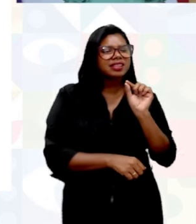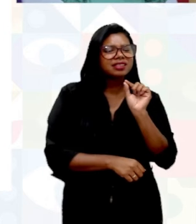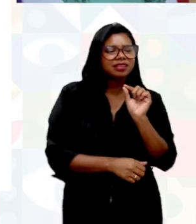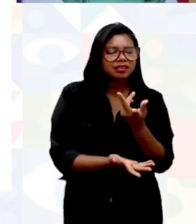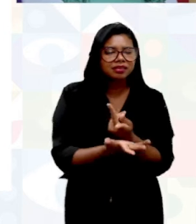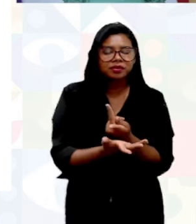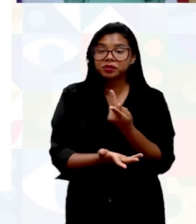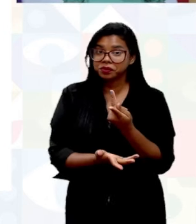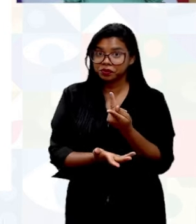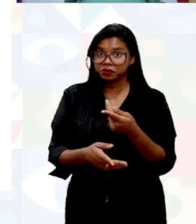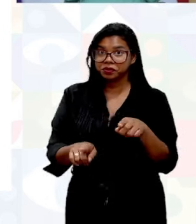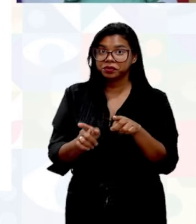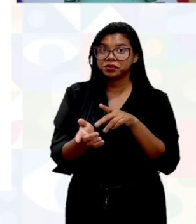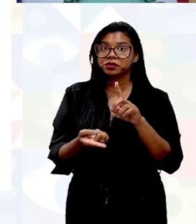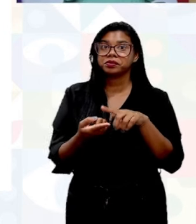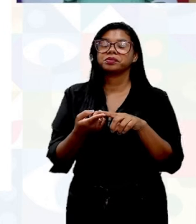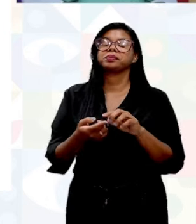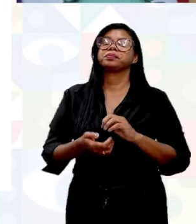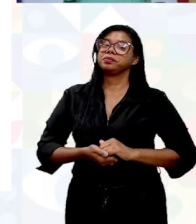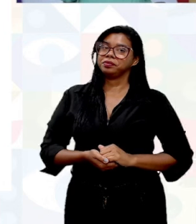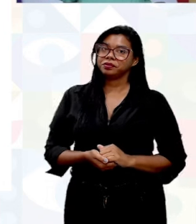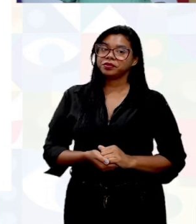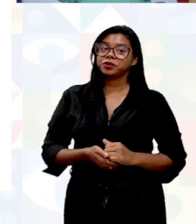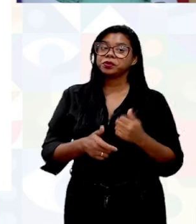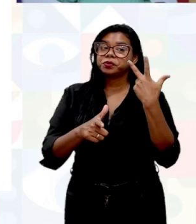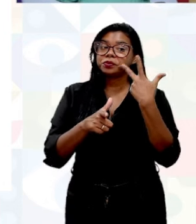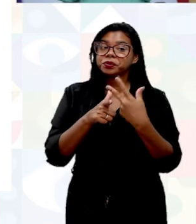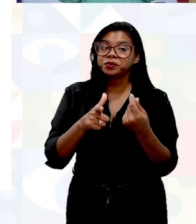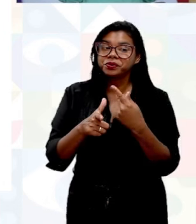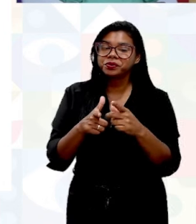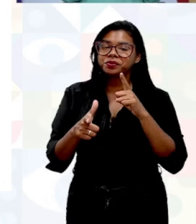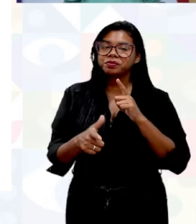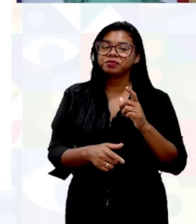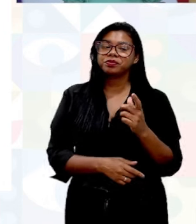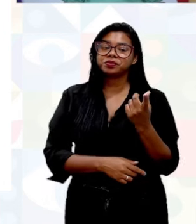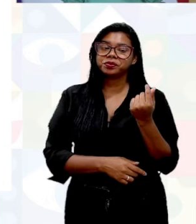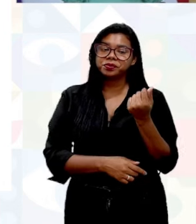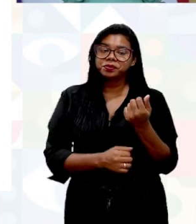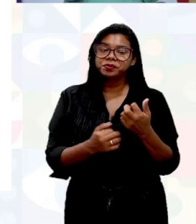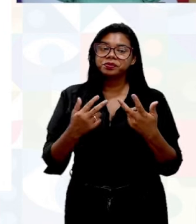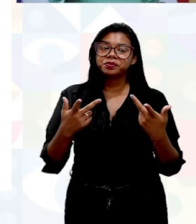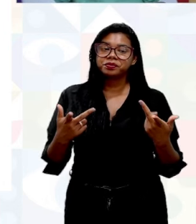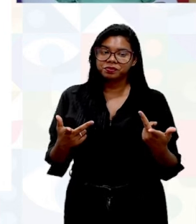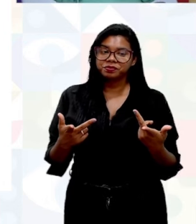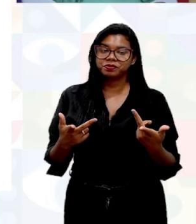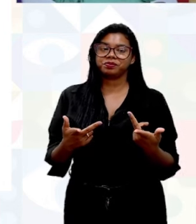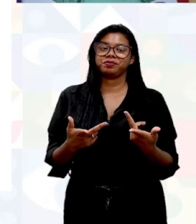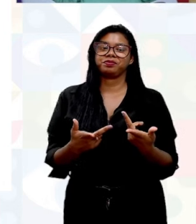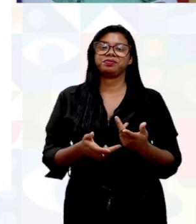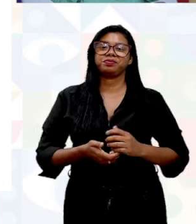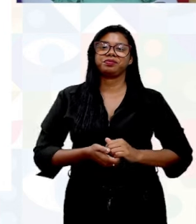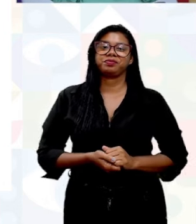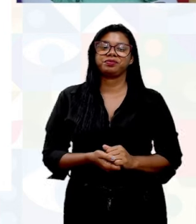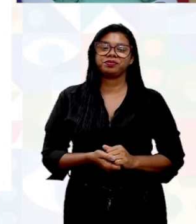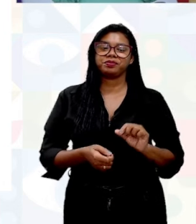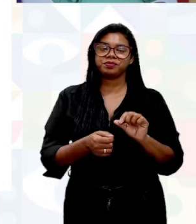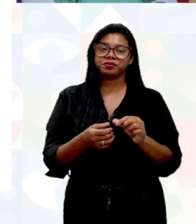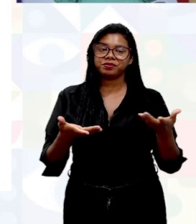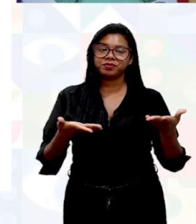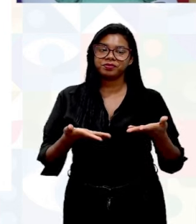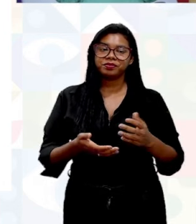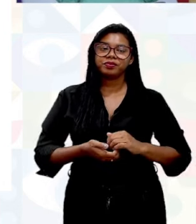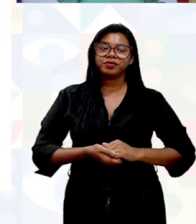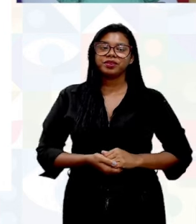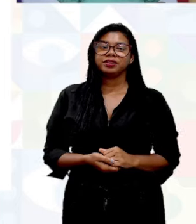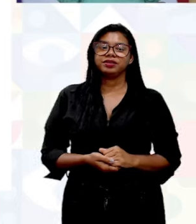bom negócio, né? Será que eu consegui ter vantagens, algum lucro em relação a esse negócio que eu fechei agora? Então,